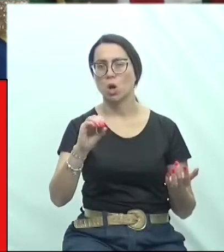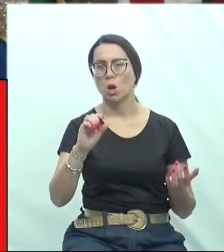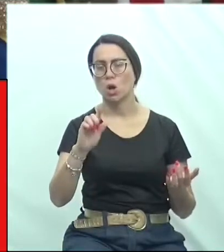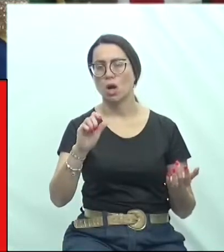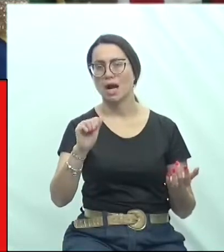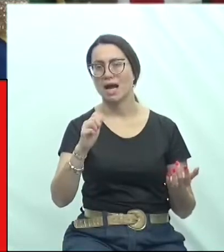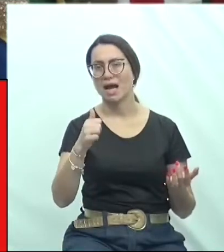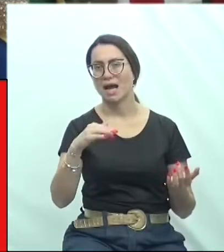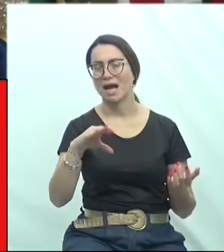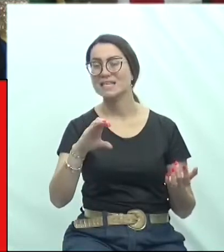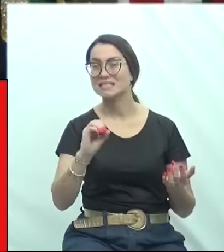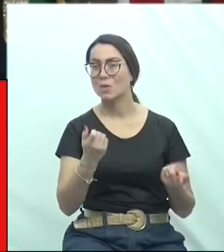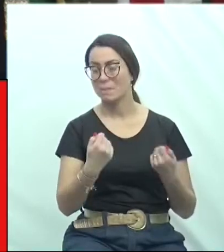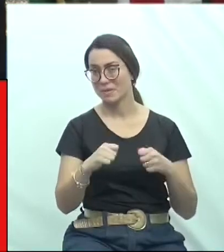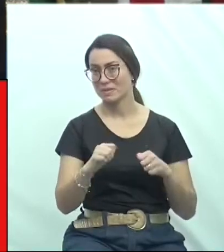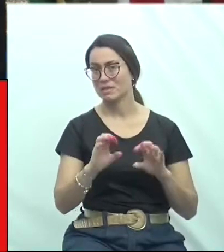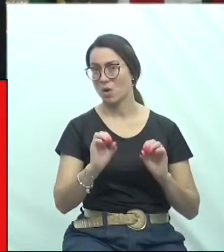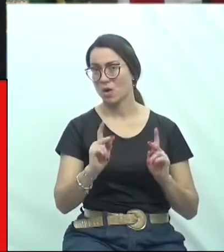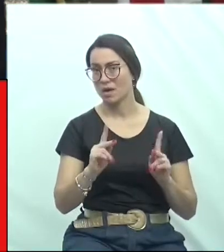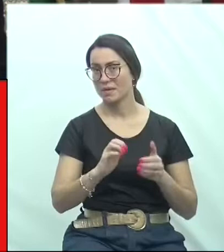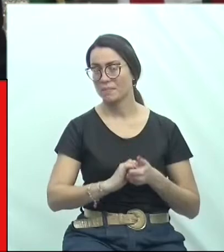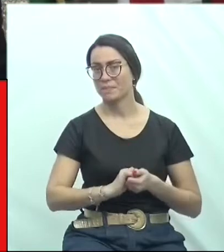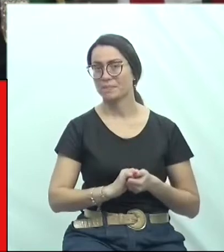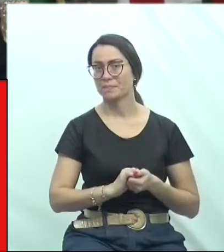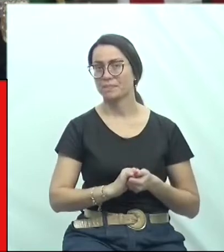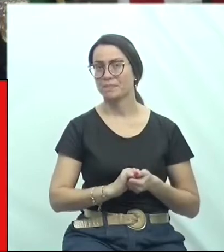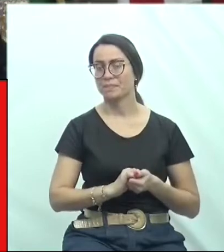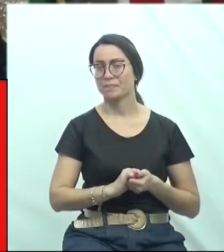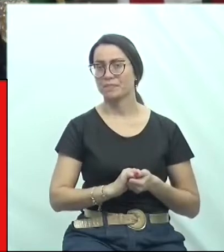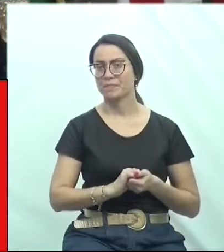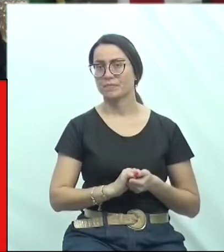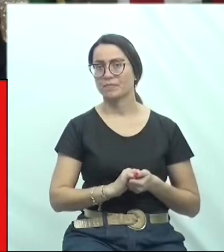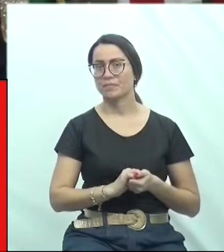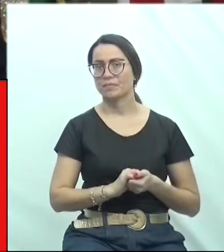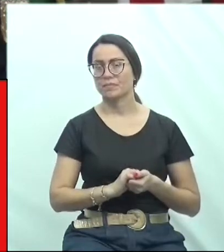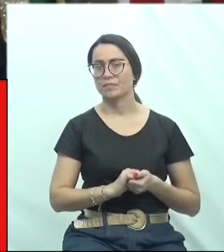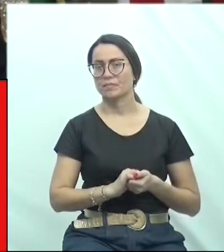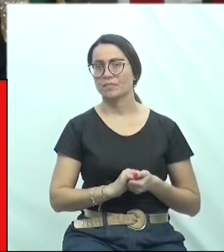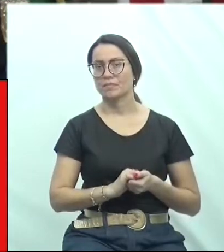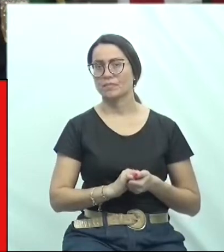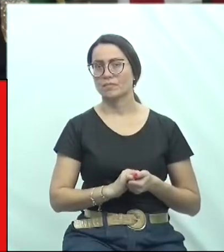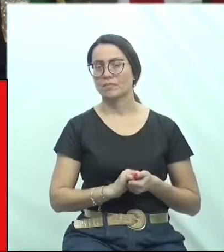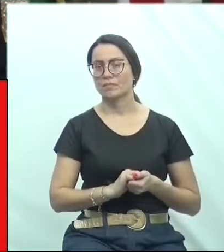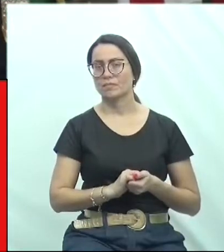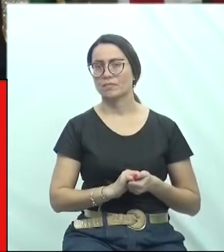Qualidade e Produtividade do Habitat, é isso? É isso? É isso? Isso existe?